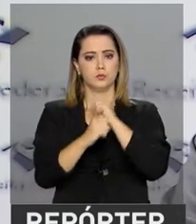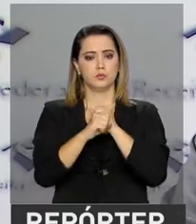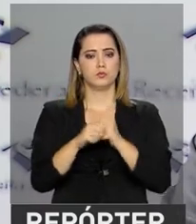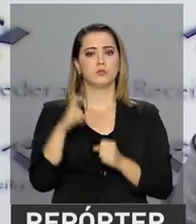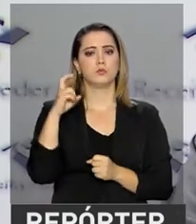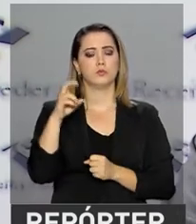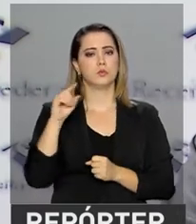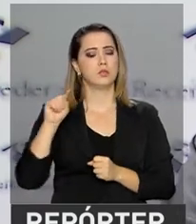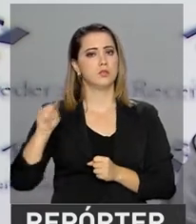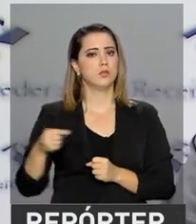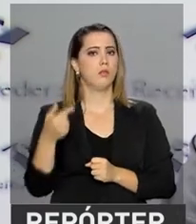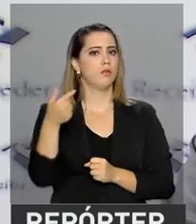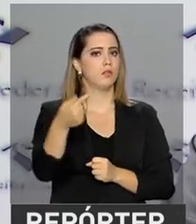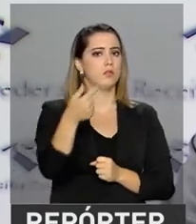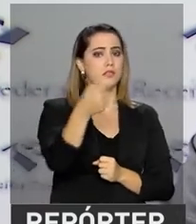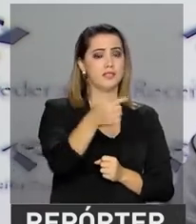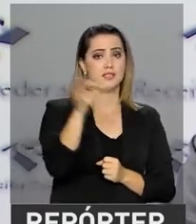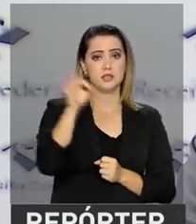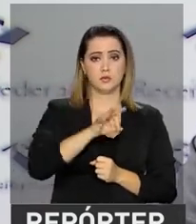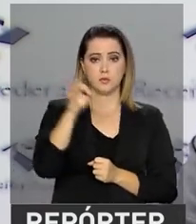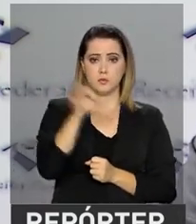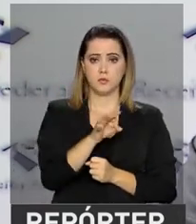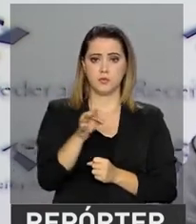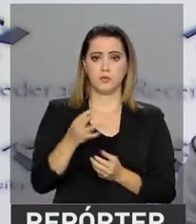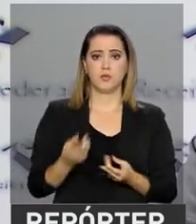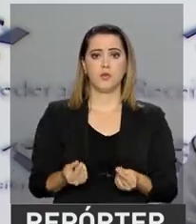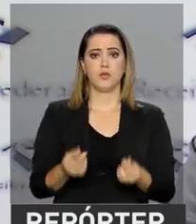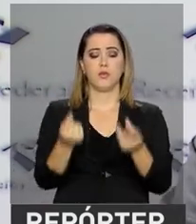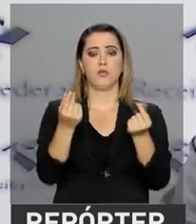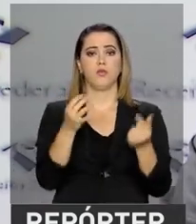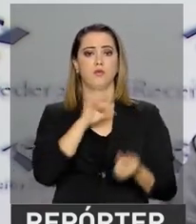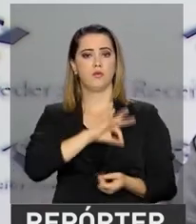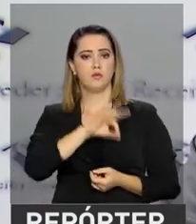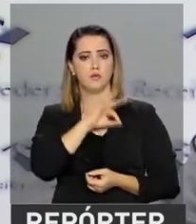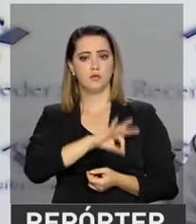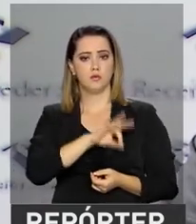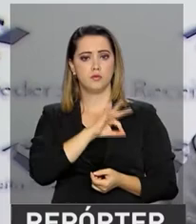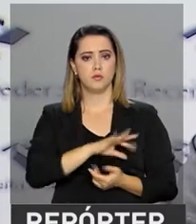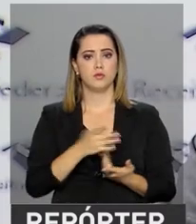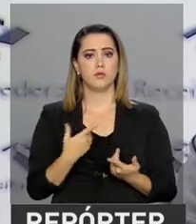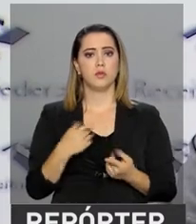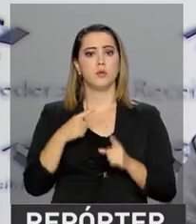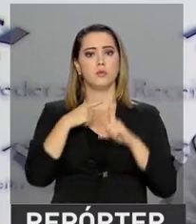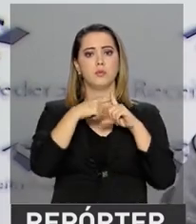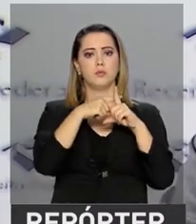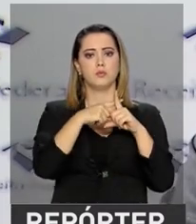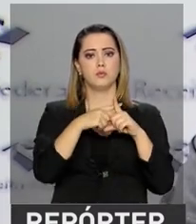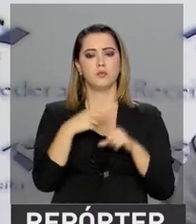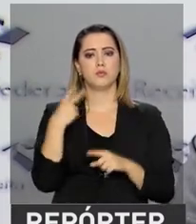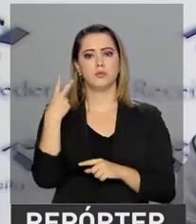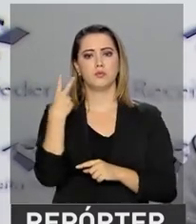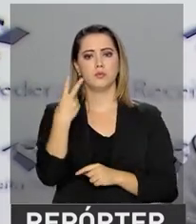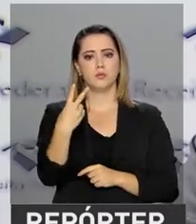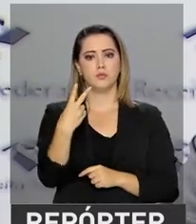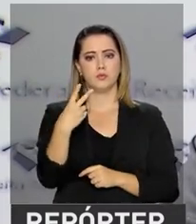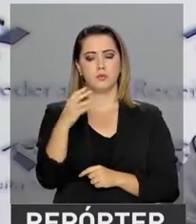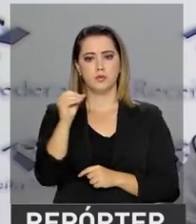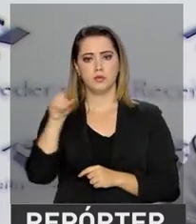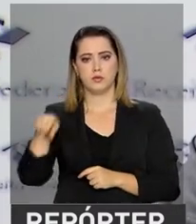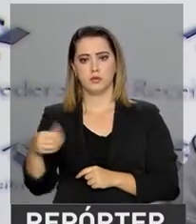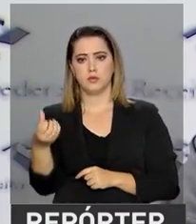5,77 por cento a massa salarial com a variação nominal positiva de 2 mil de